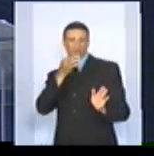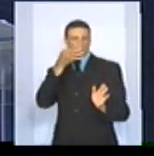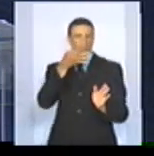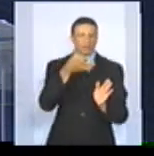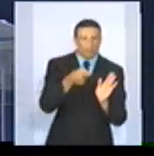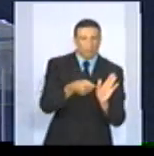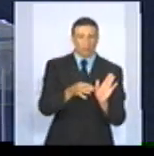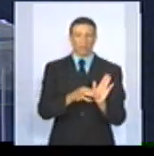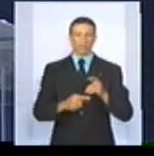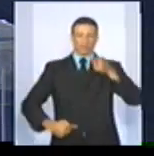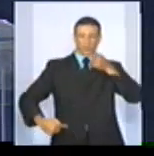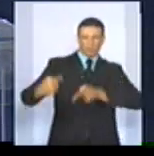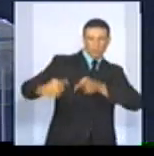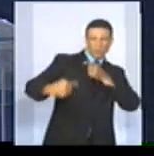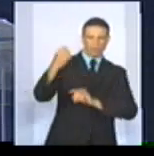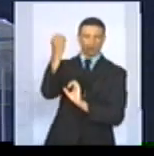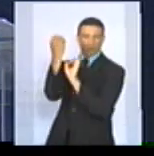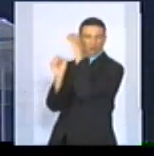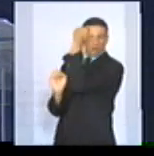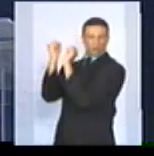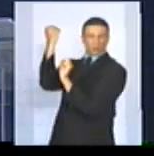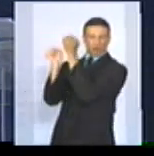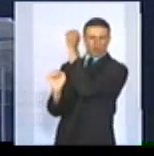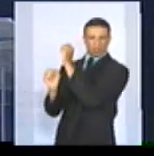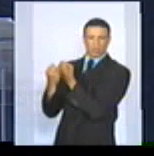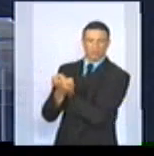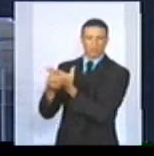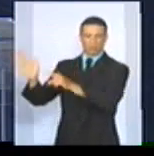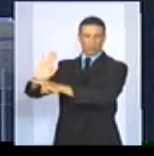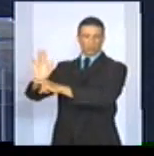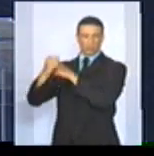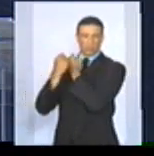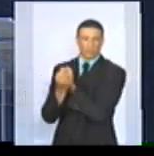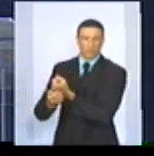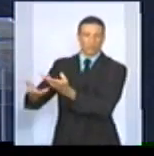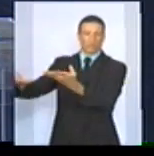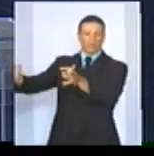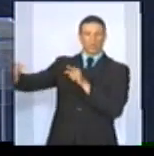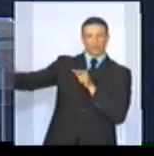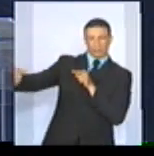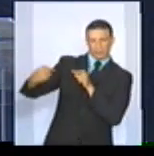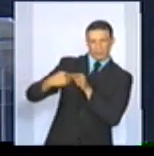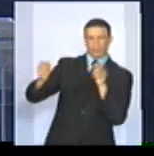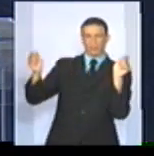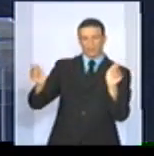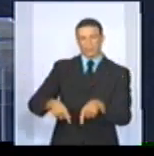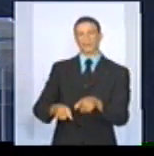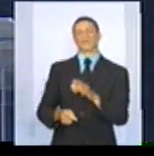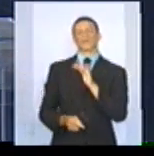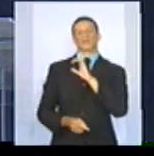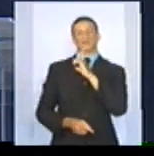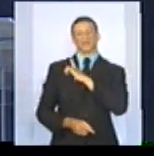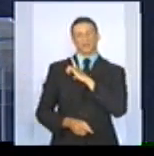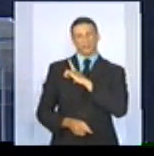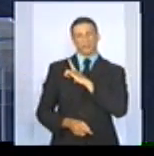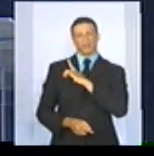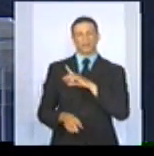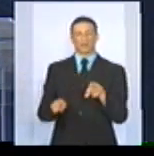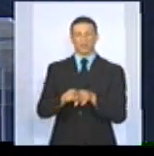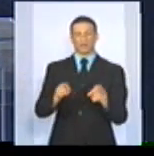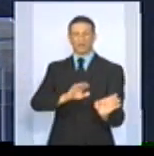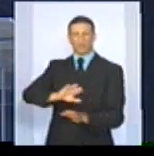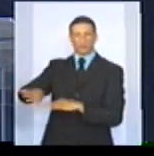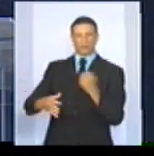a competitividade da indústria cinematográfica, promover a autossustentabilidade da indústria, regular as atividades de fomento e